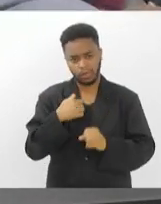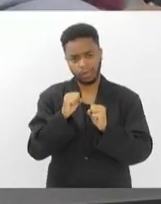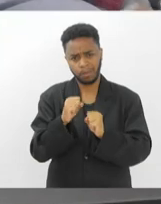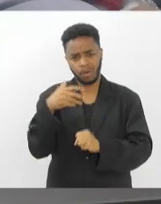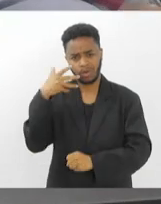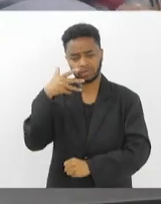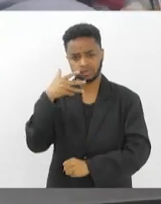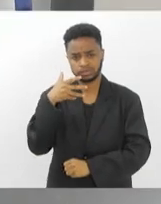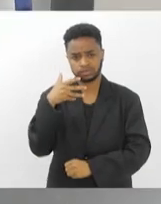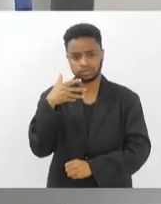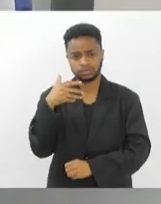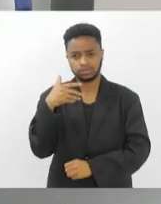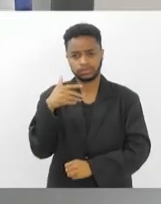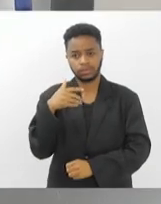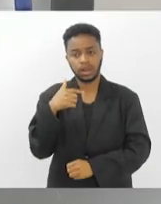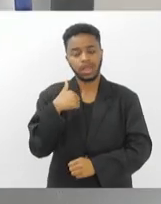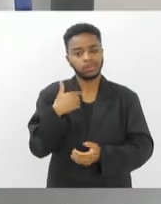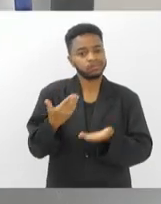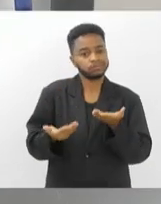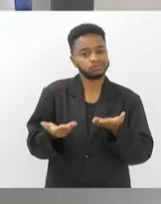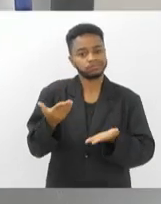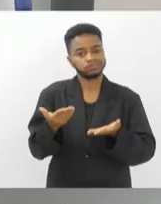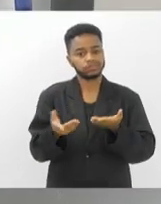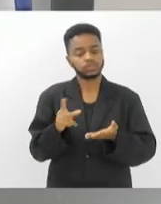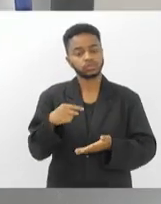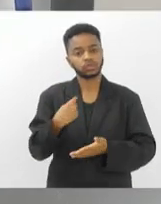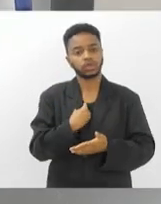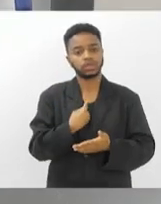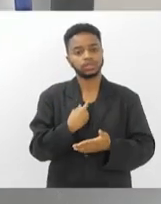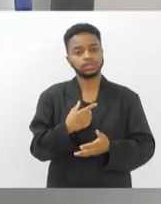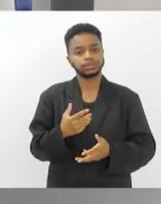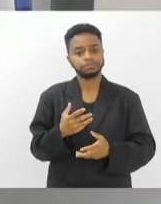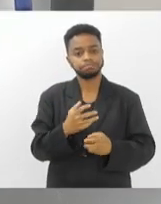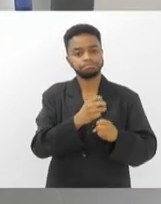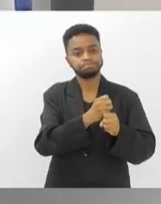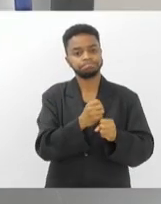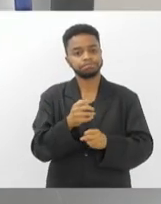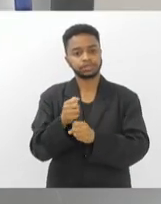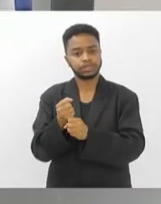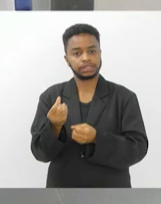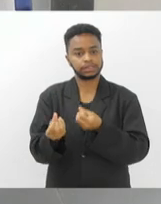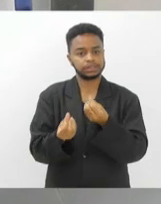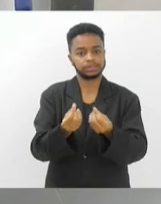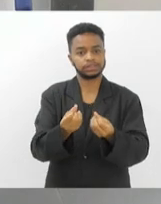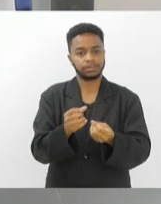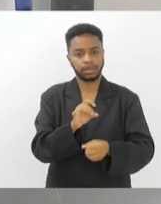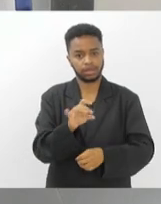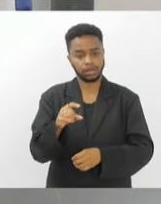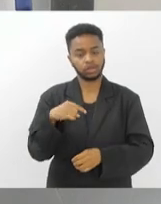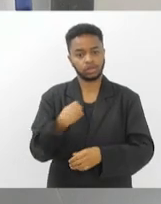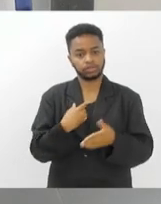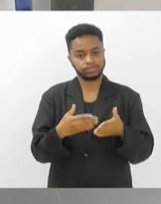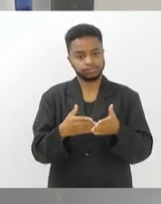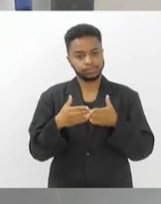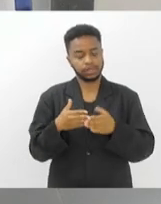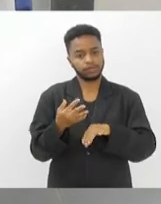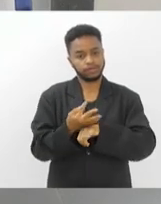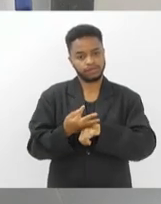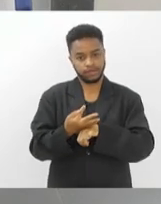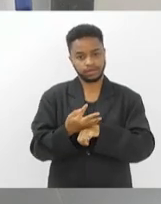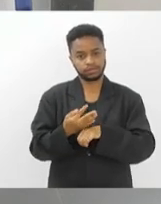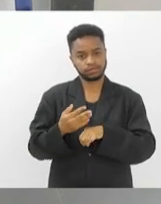Mink. Eu estou aqui com um balanço, como a gente tem feito a cada semestre. A gente vai entrar em recesso na próxima